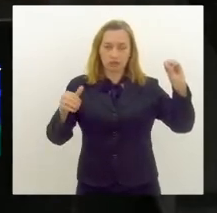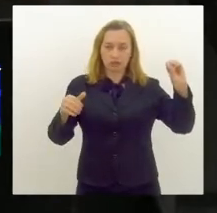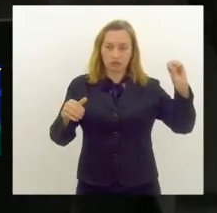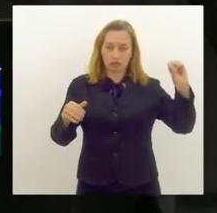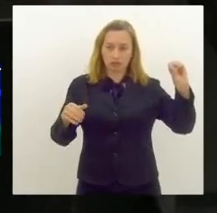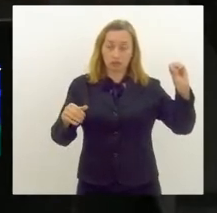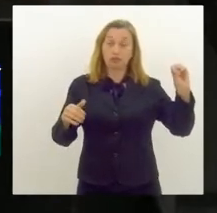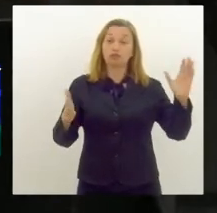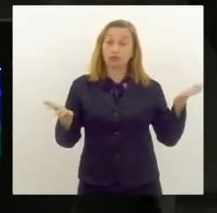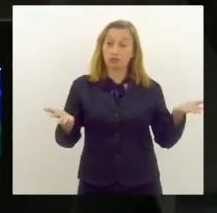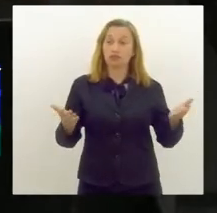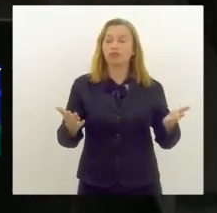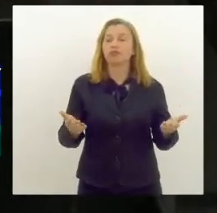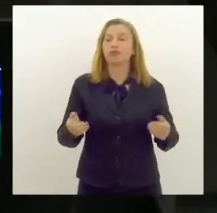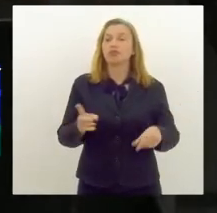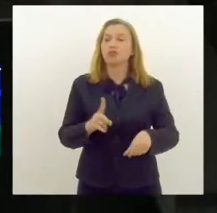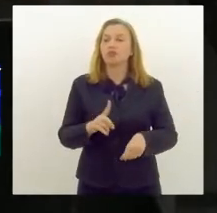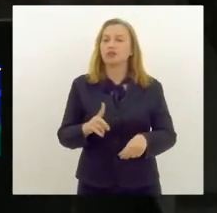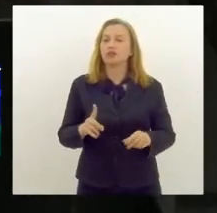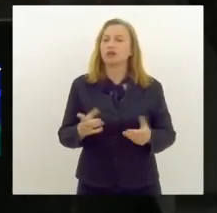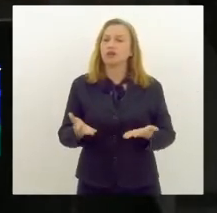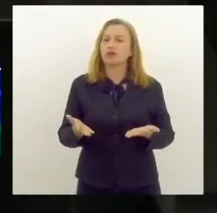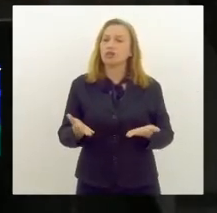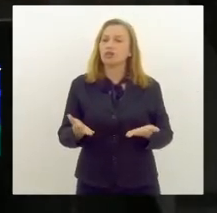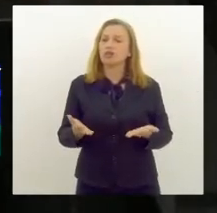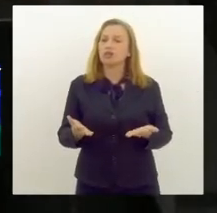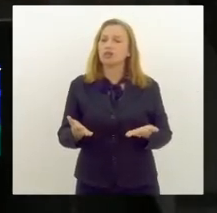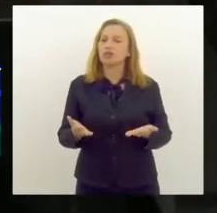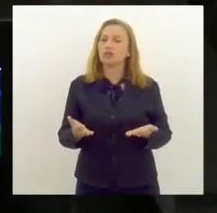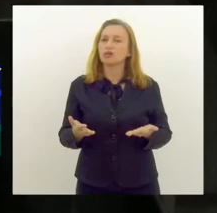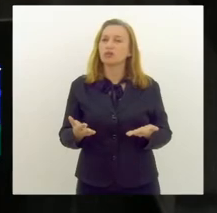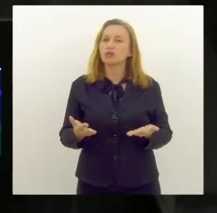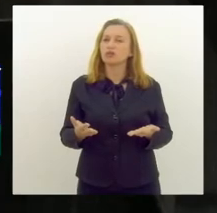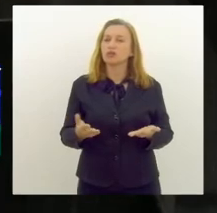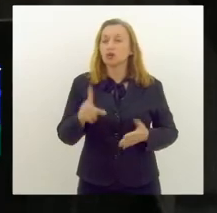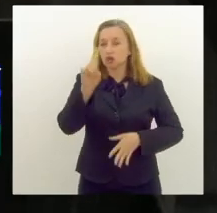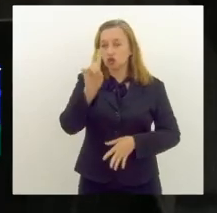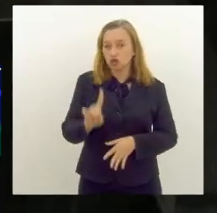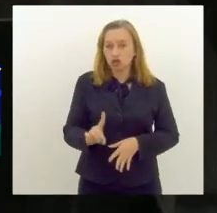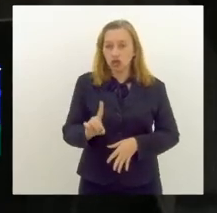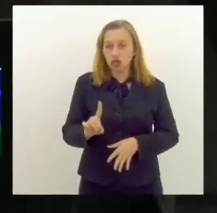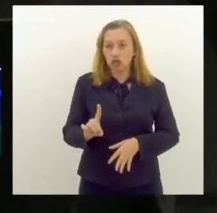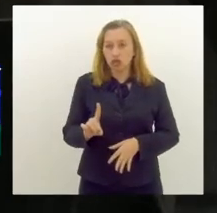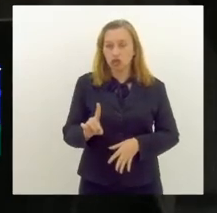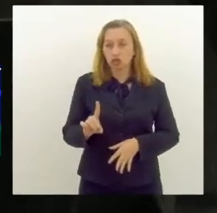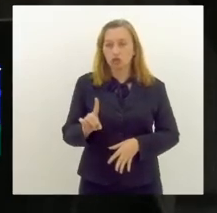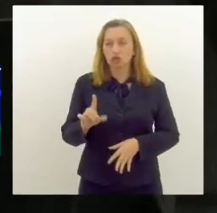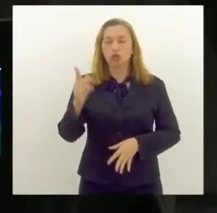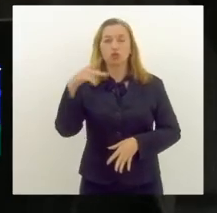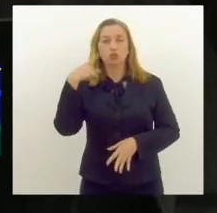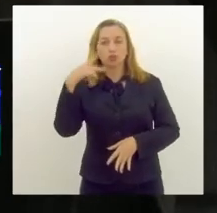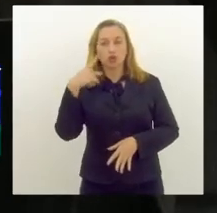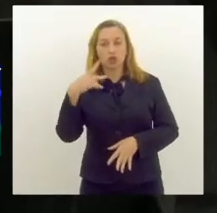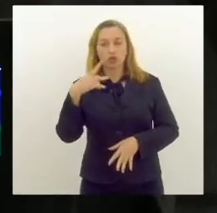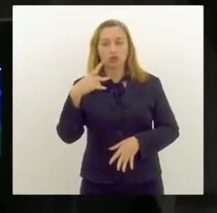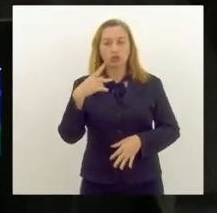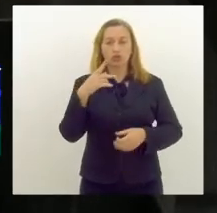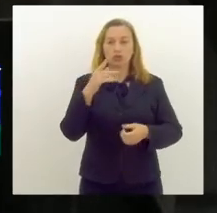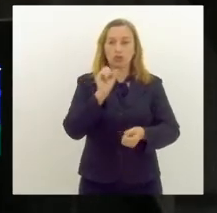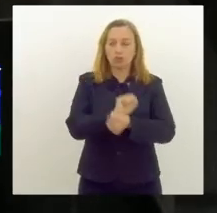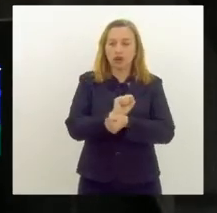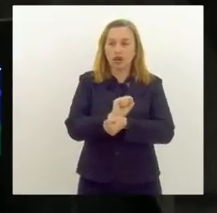ao mesmo tempo, os seus direitos políticos foram suspensos